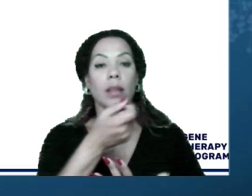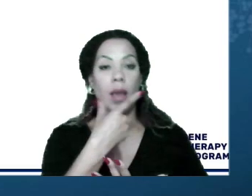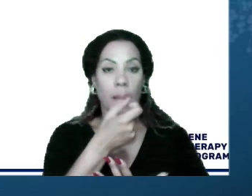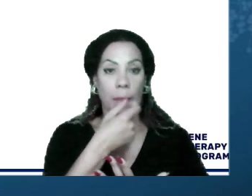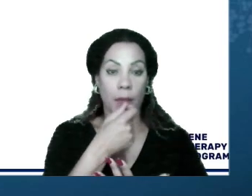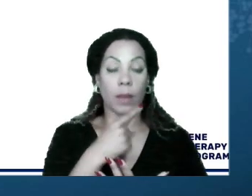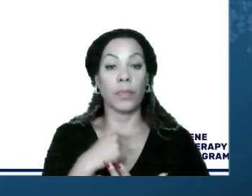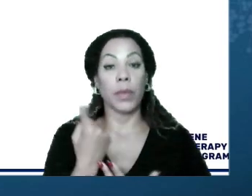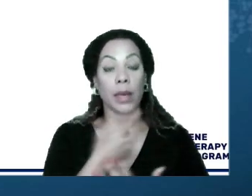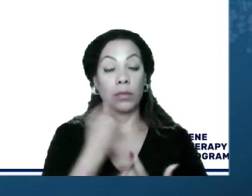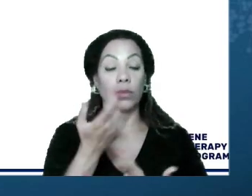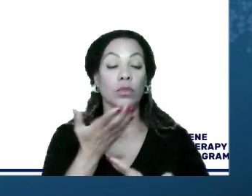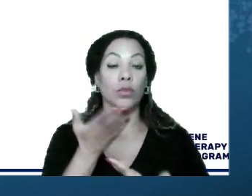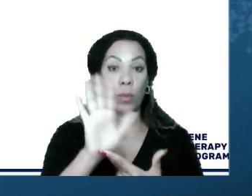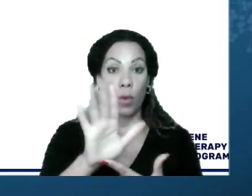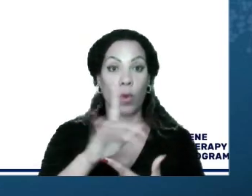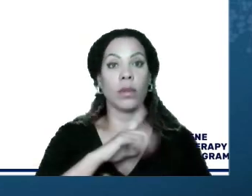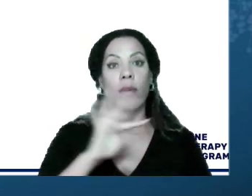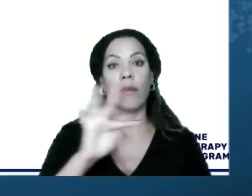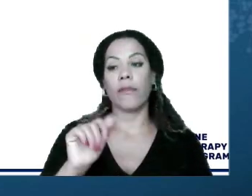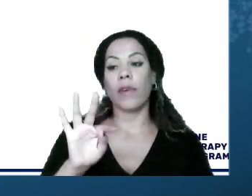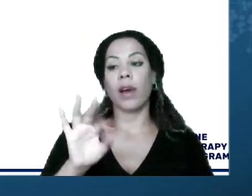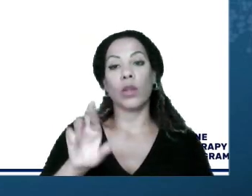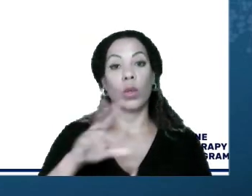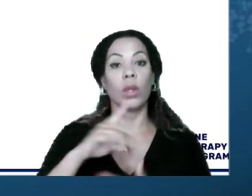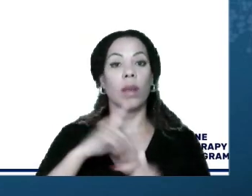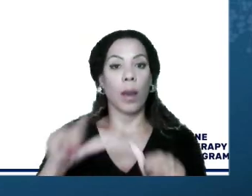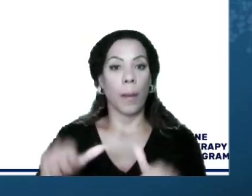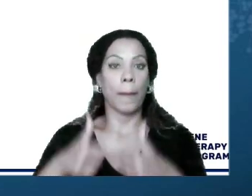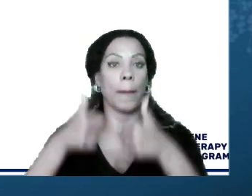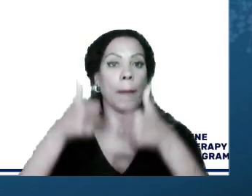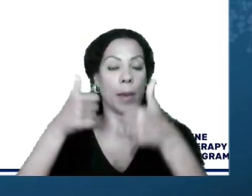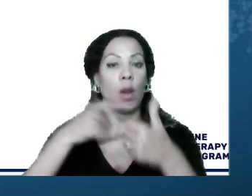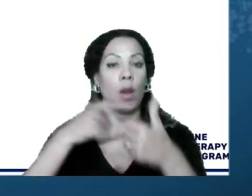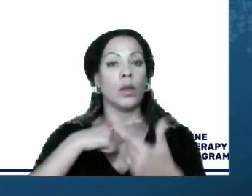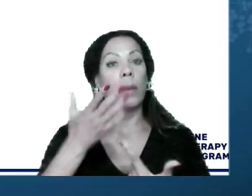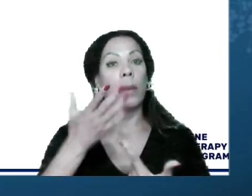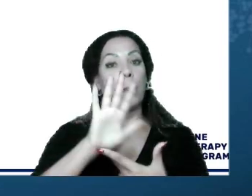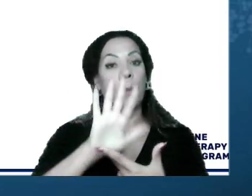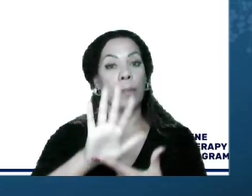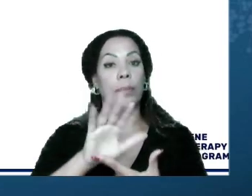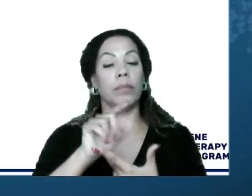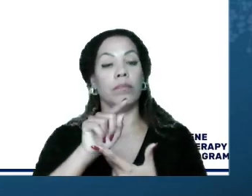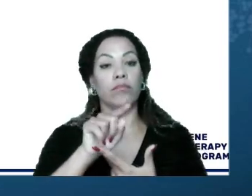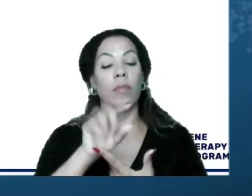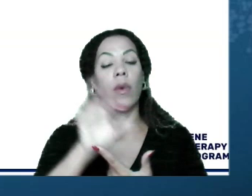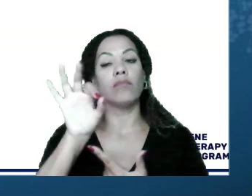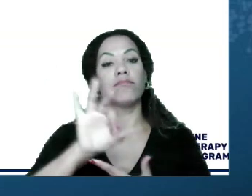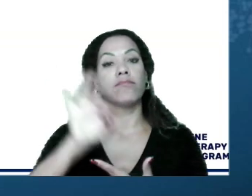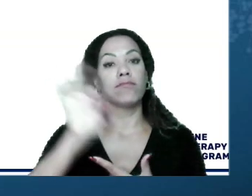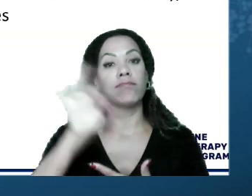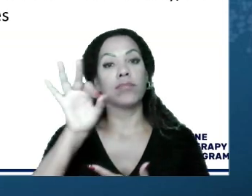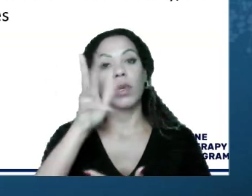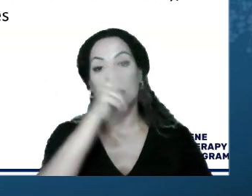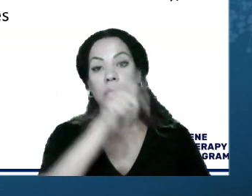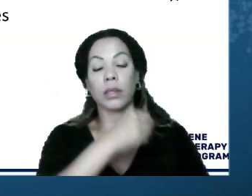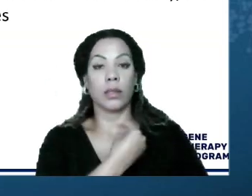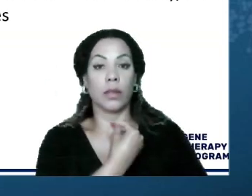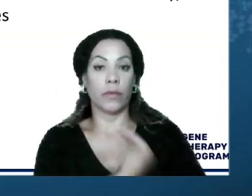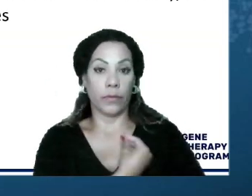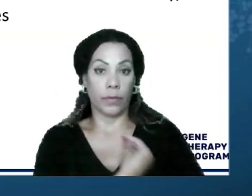medicamento. E a gente mostra um fator de melhoria aqui que mostra a taxa de